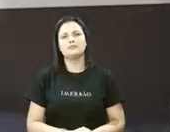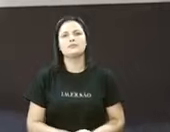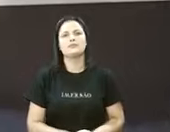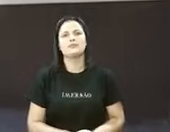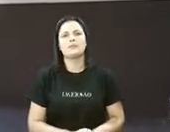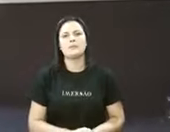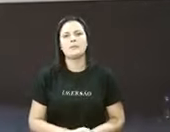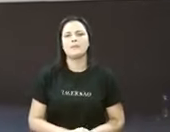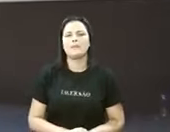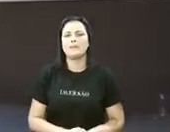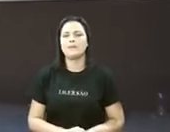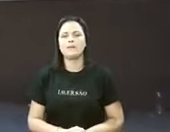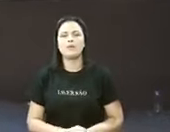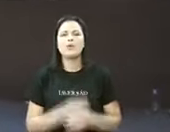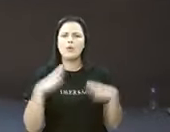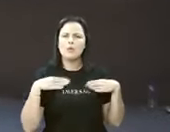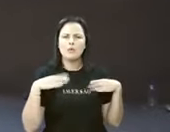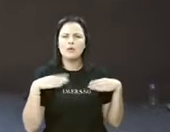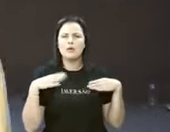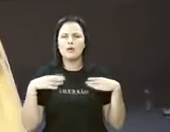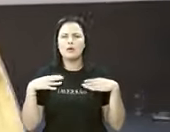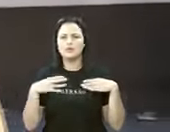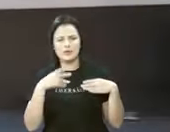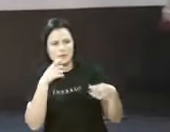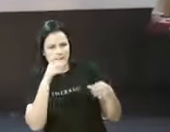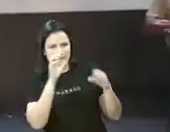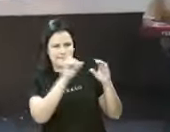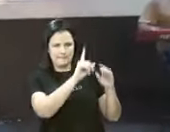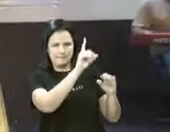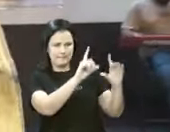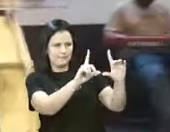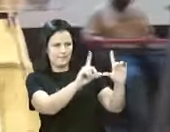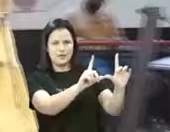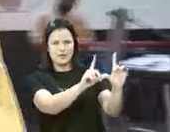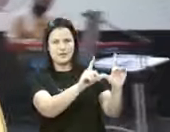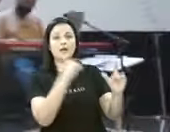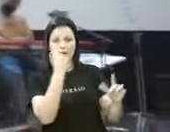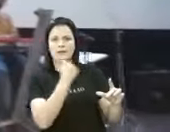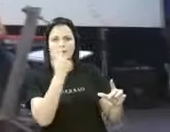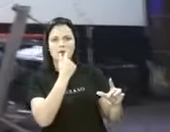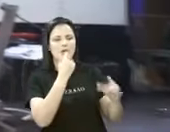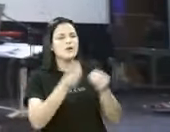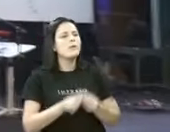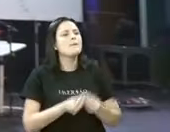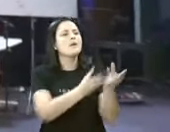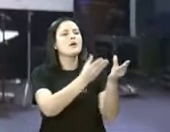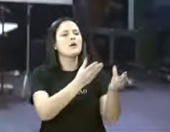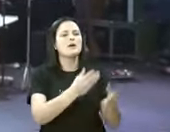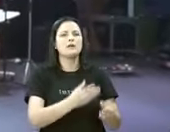na boca do profeta, mas aquilo é quente, aquilo é uma brasa viva. Você pensa que quem vai receber a brasa não sente medo?